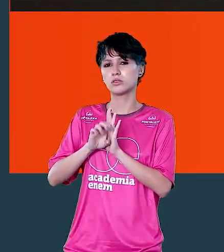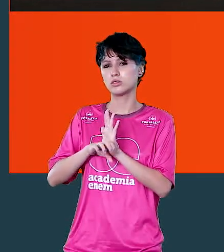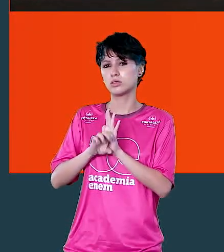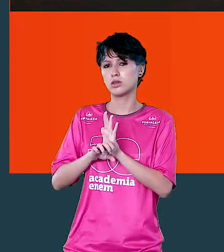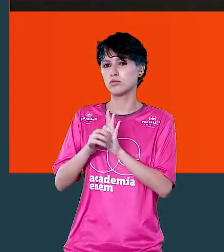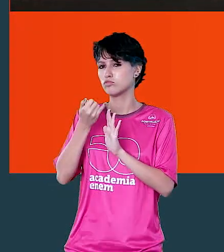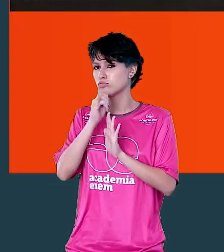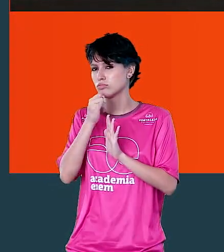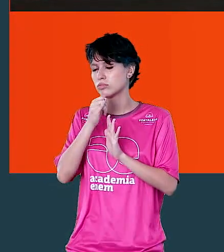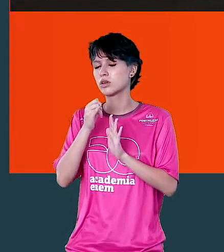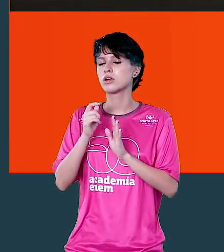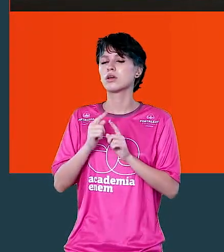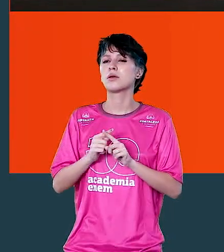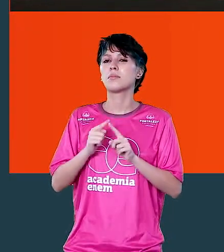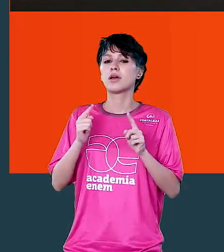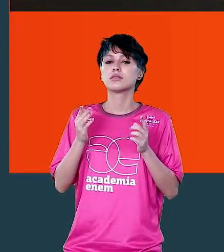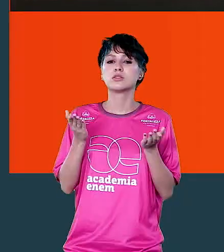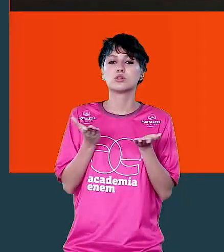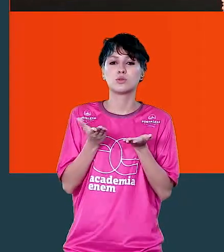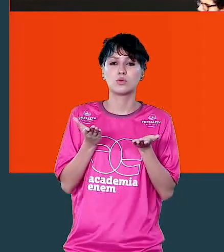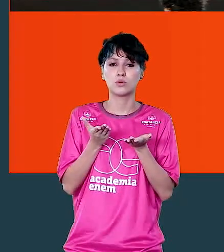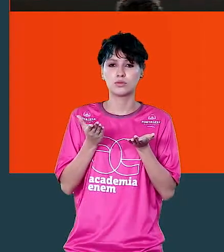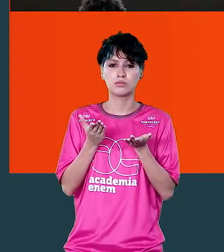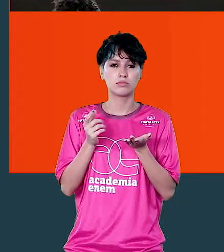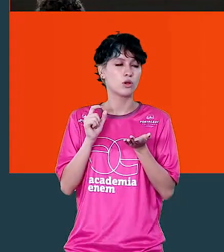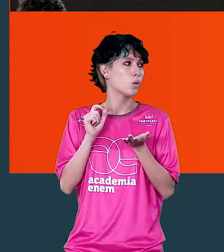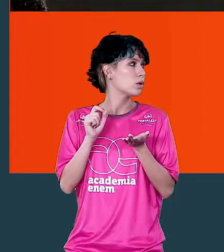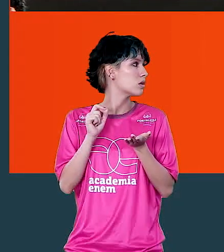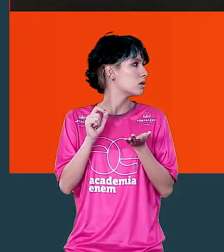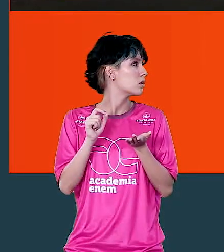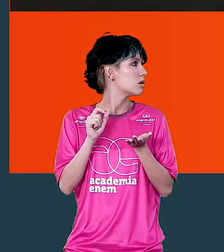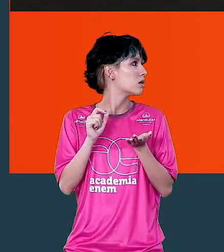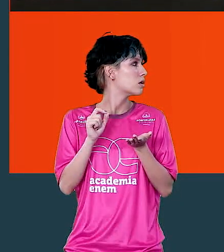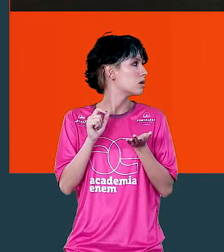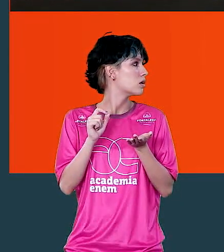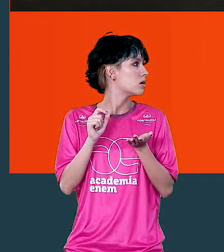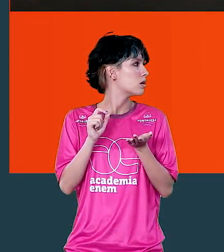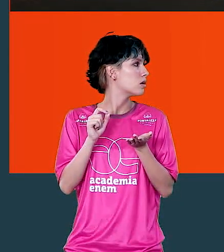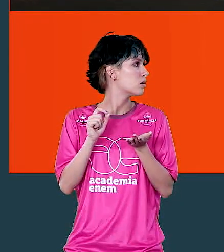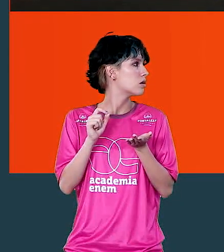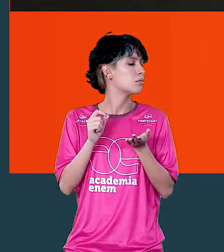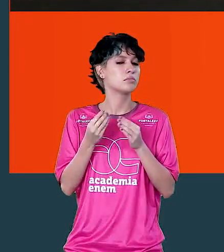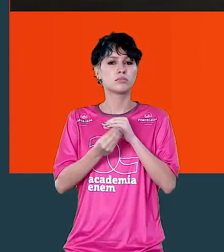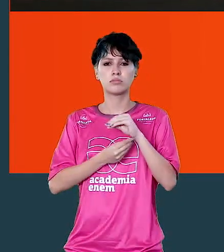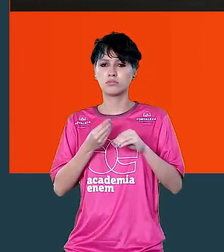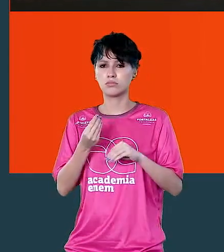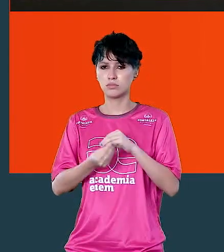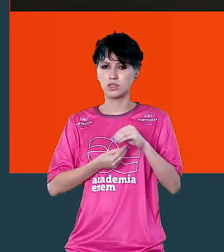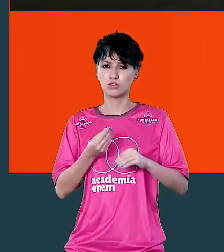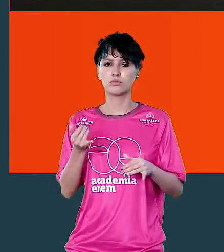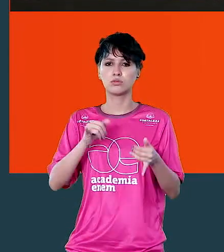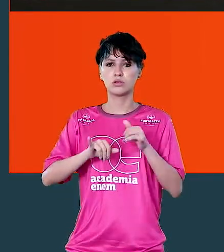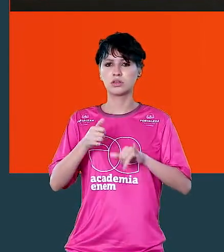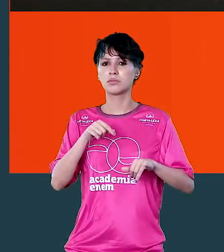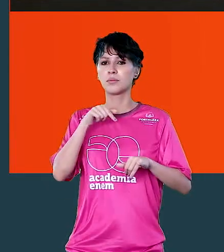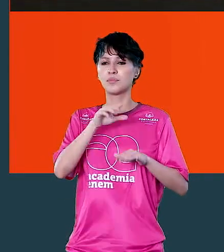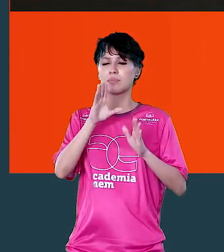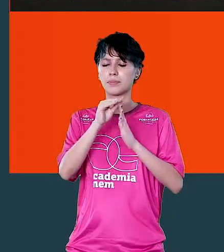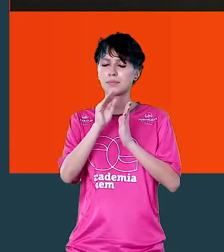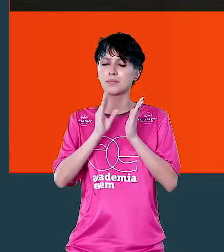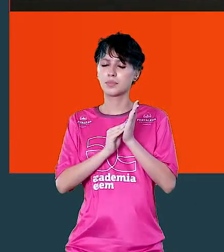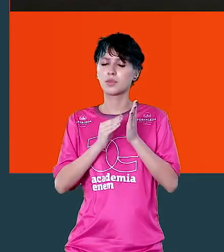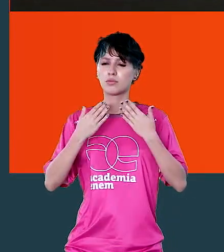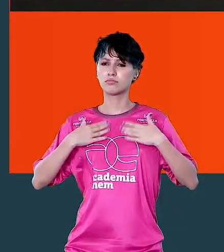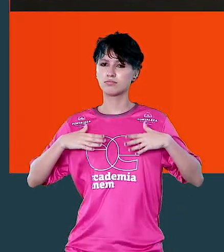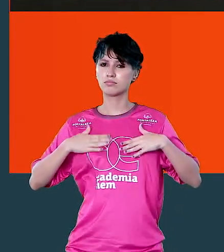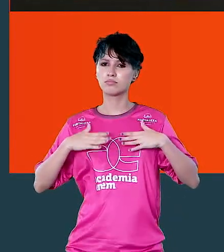Toda a provinha do Enem tem uma questão sobre isso. Tem questão também em outros vestibulares sobre esse conteúdo, um conteúdo bem relax, para a gente dar uma relaxada